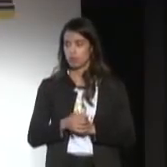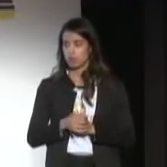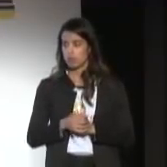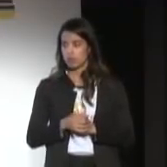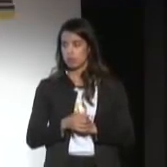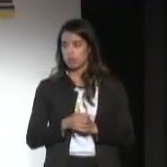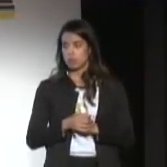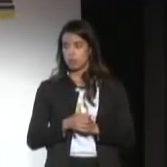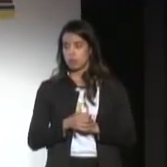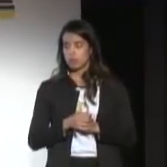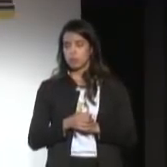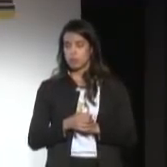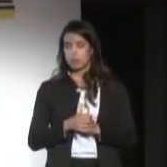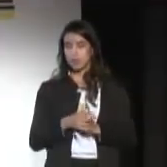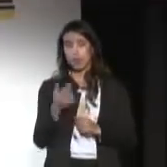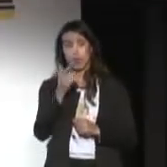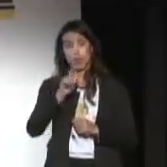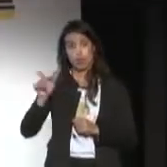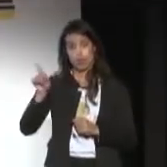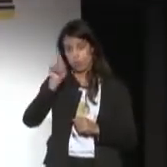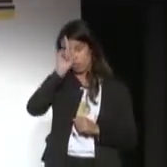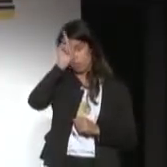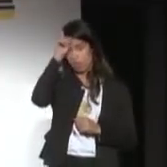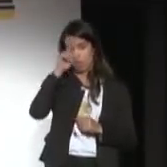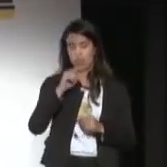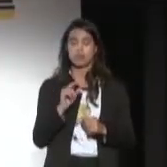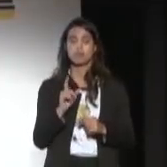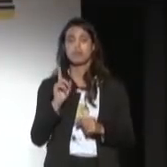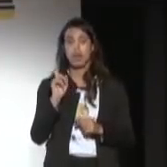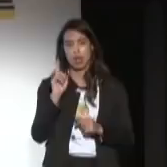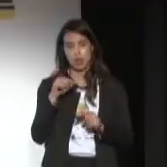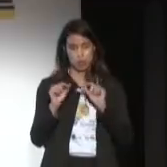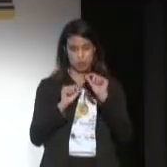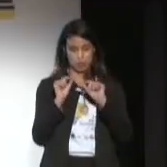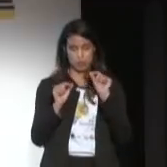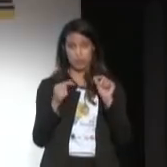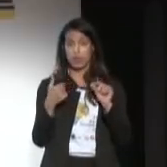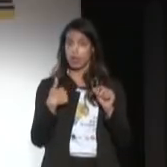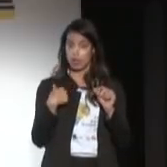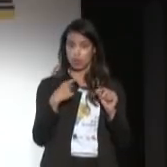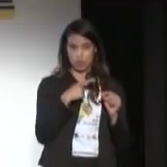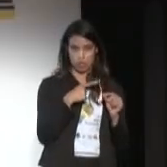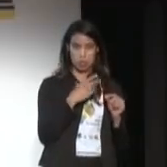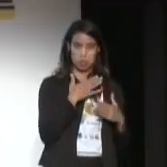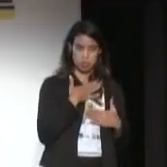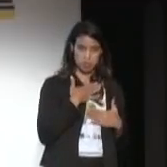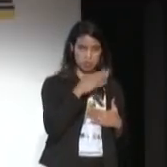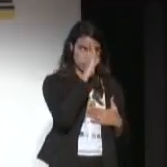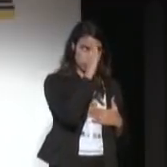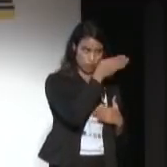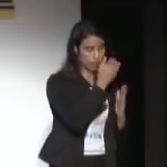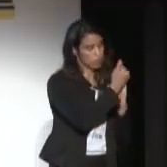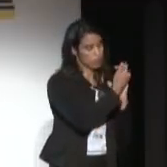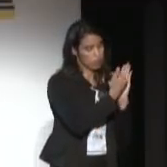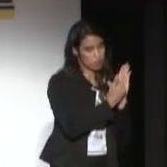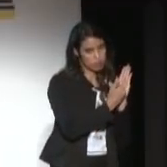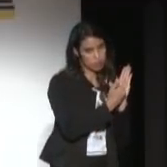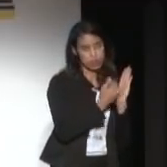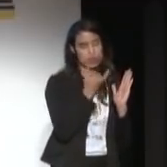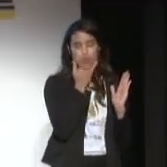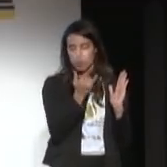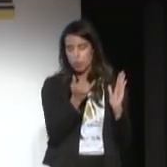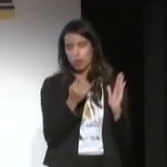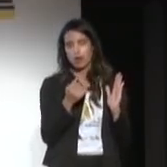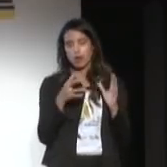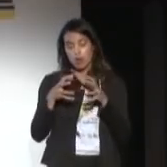Eu tenho aqui uma ideia que a gente está lá, que é a seguinte... Eu tenho as metas, eu falo minhas, desculpa, as metas